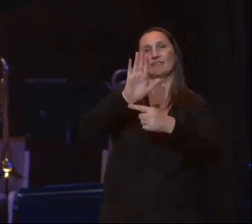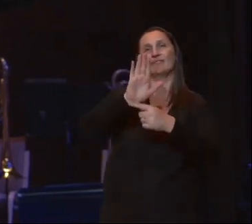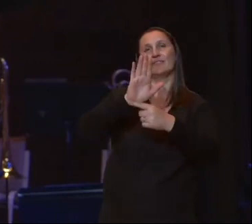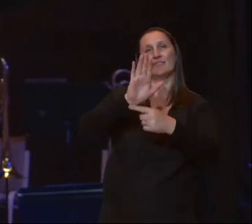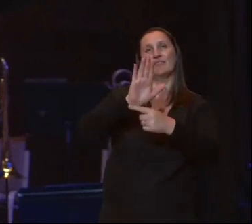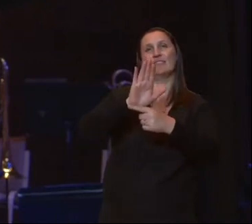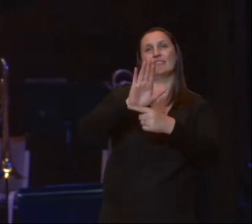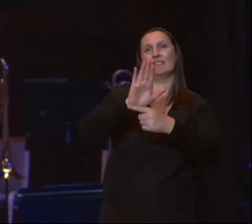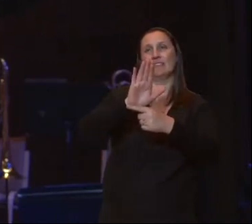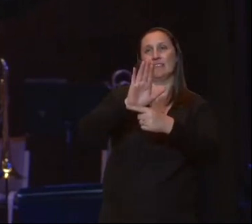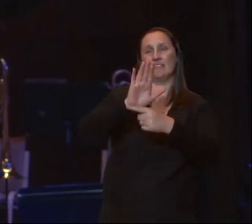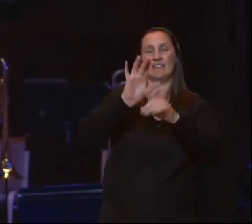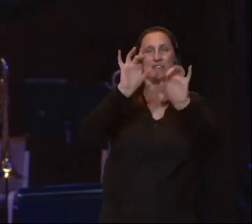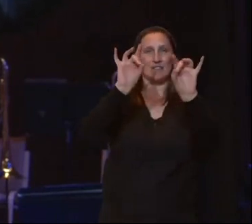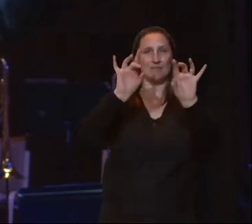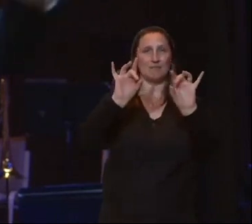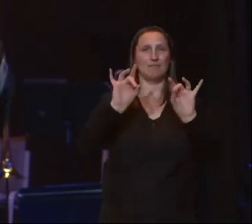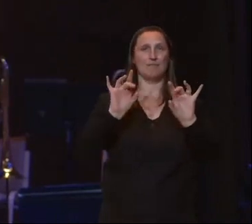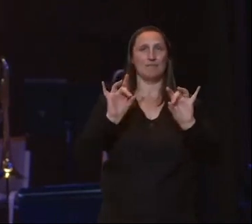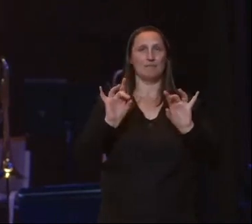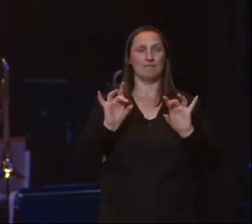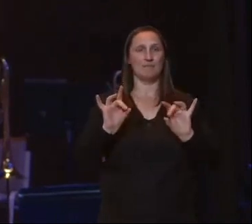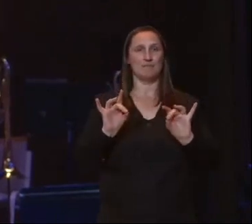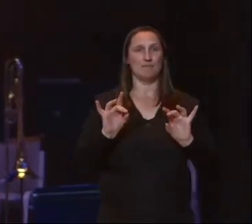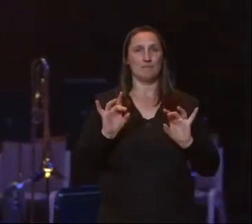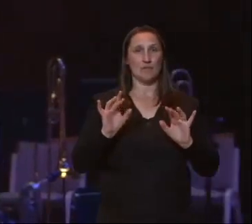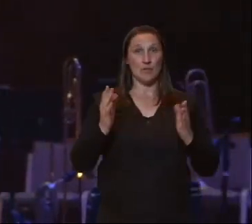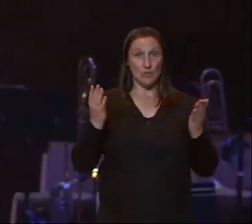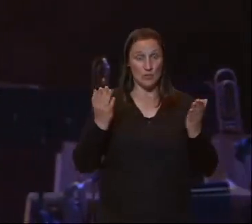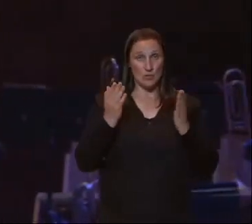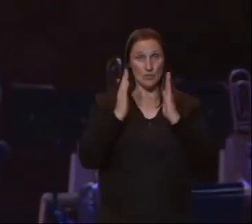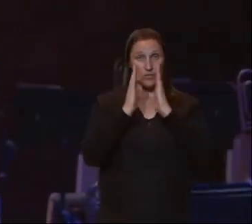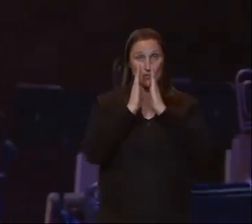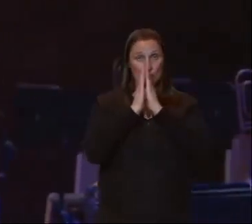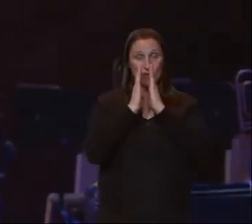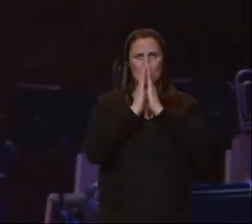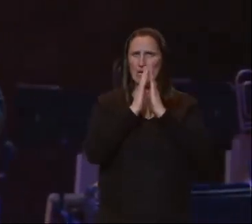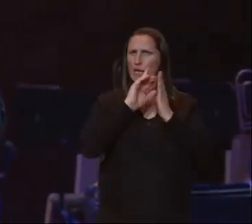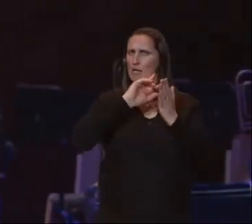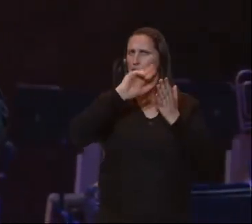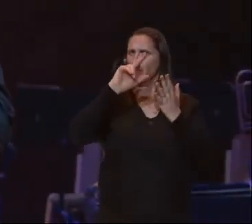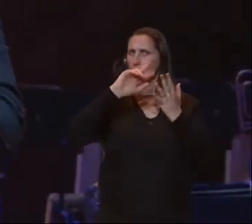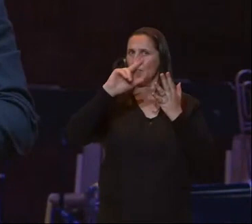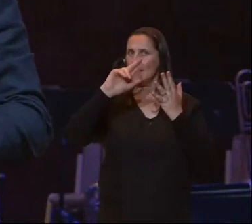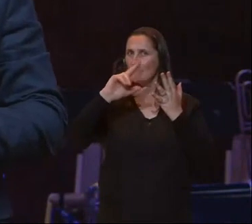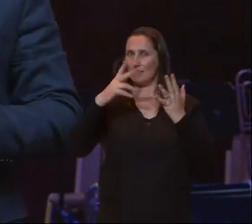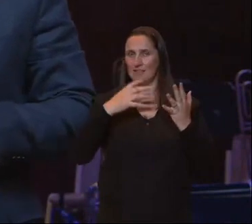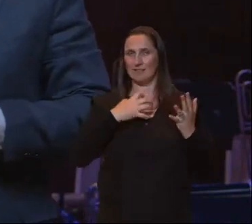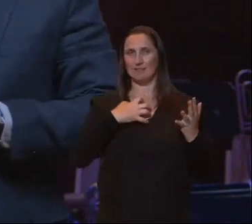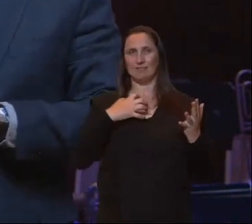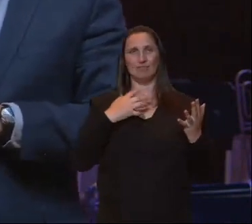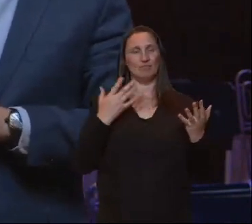maneira especial. Eu quero orar de maneiras diferentes hoje.